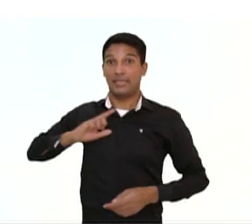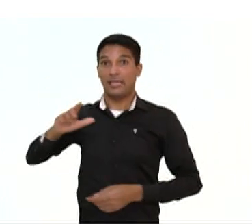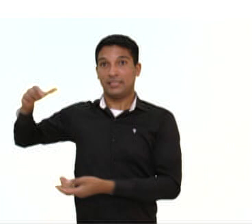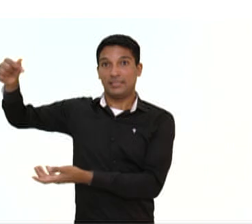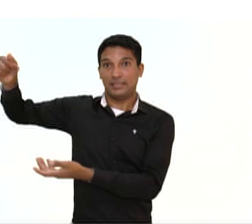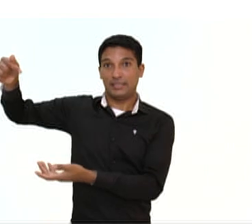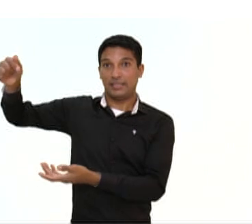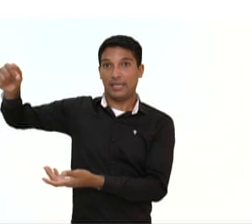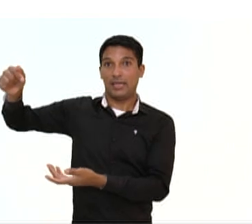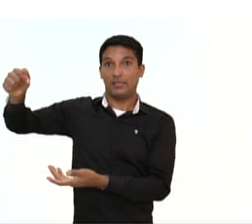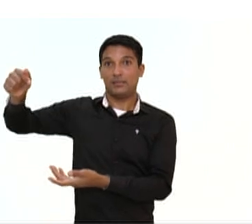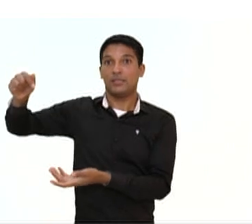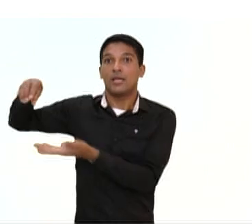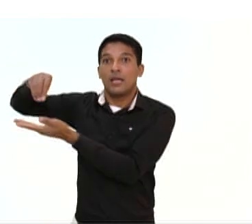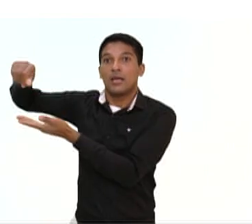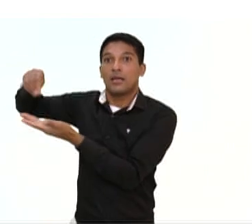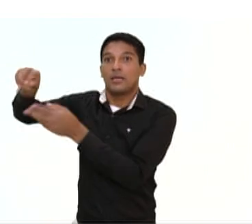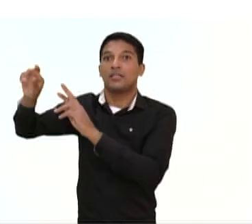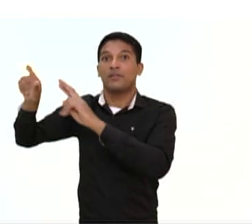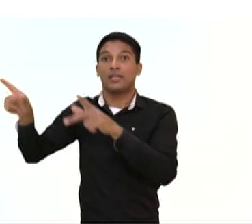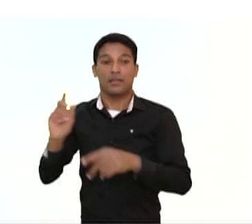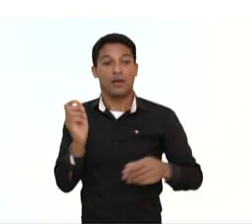vocês fazerem e já volto com a correção.